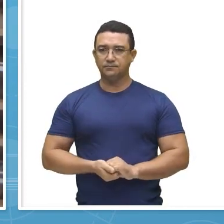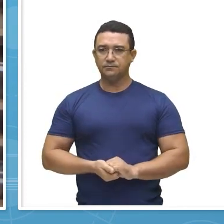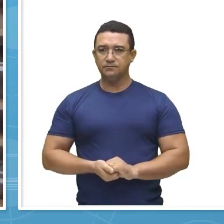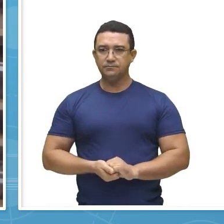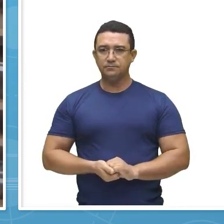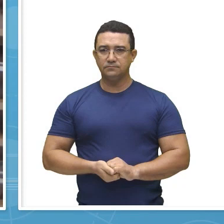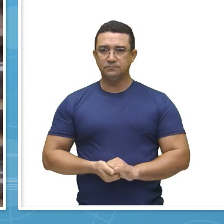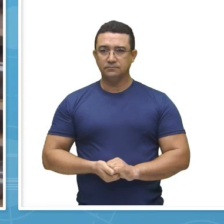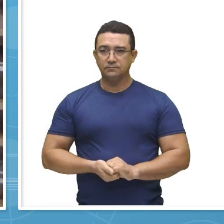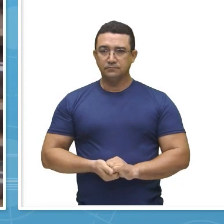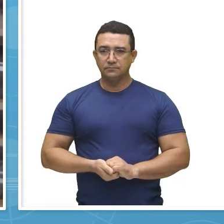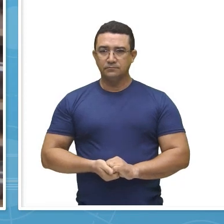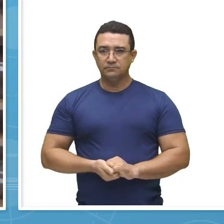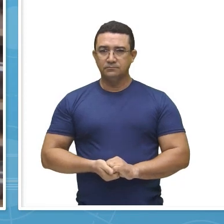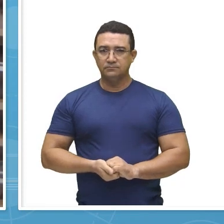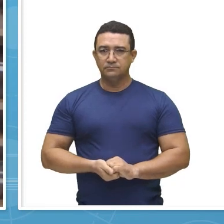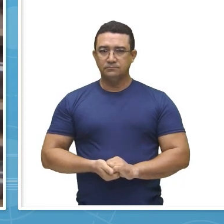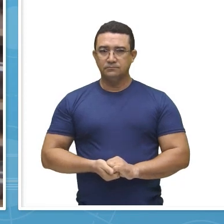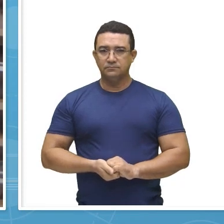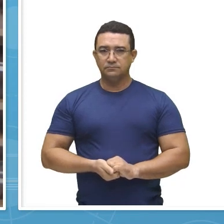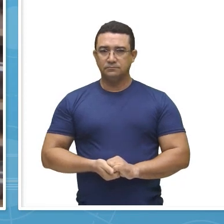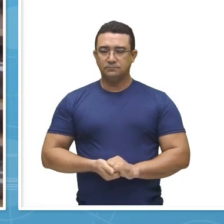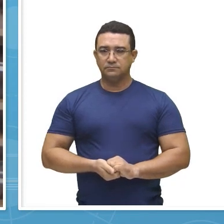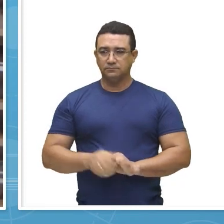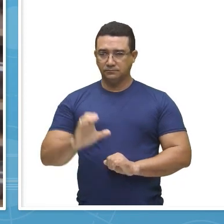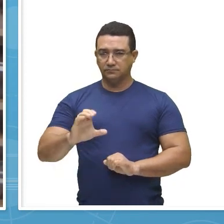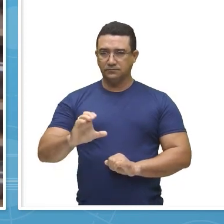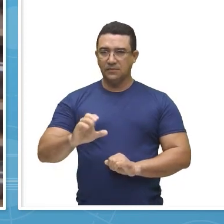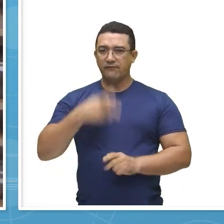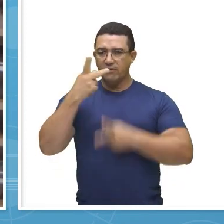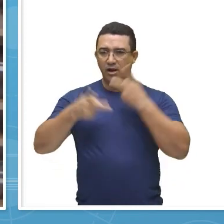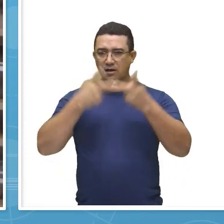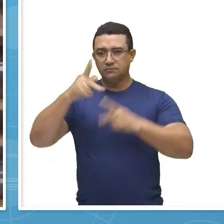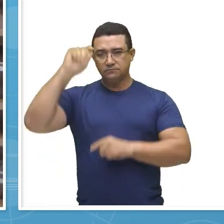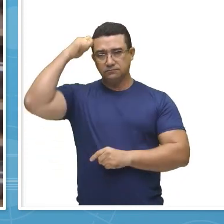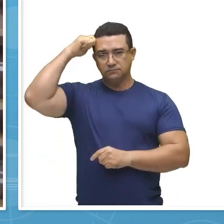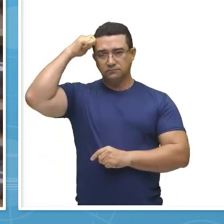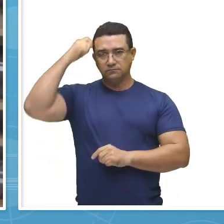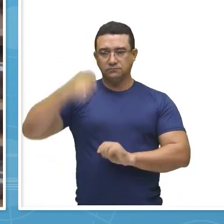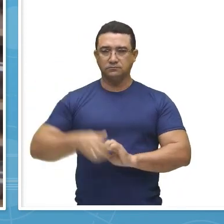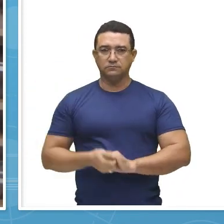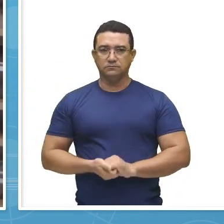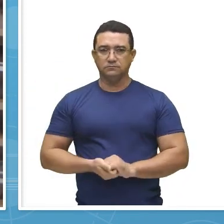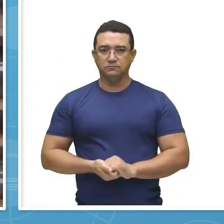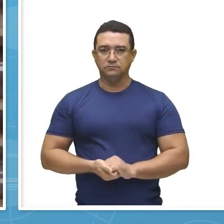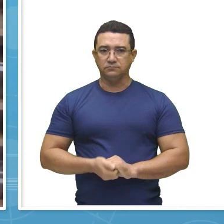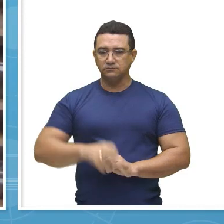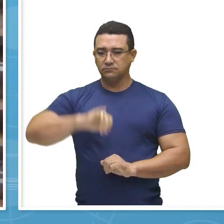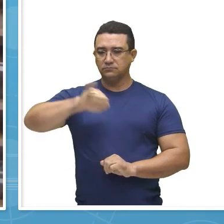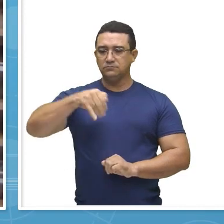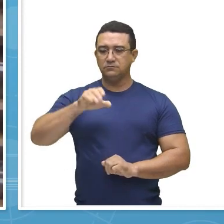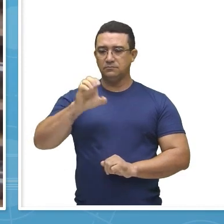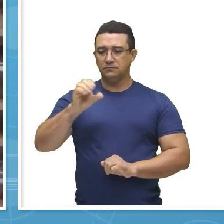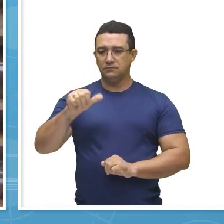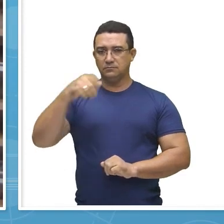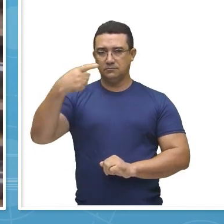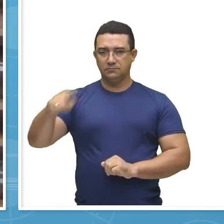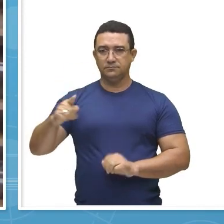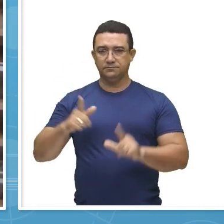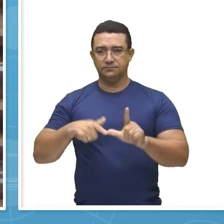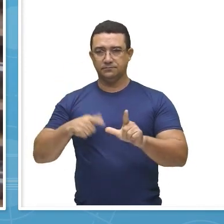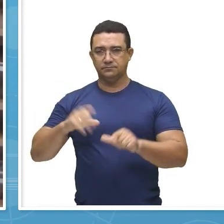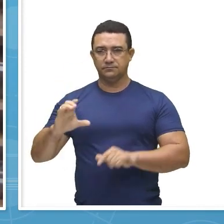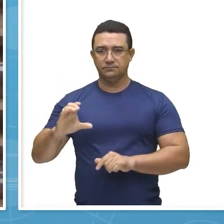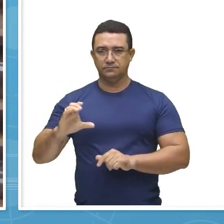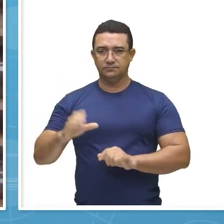letra C ela já vai falar ali sobre a África, tá bom? O João Pedro colocou a letra C, né? Ele marcou